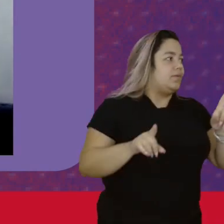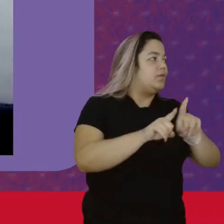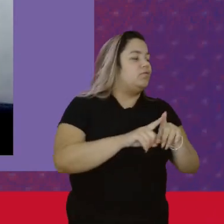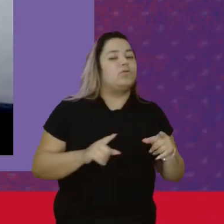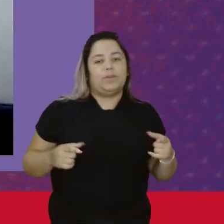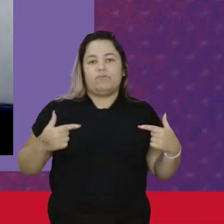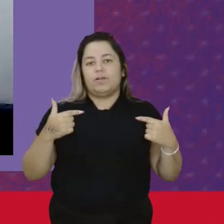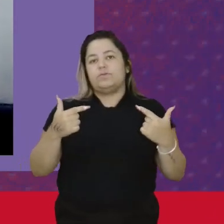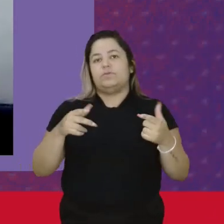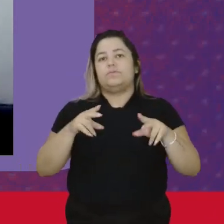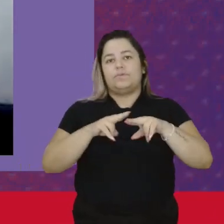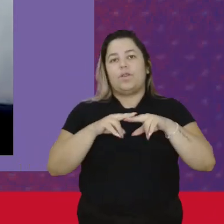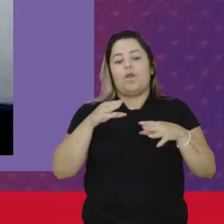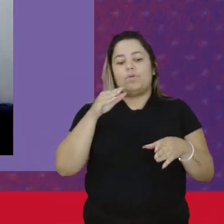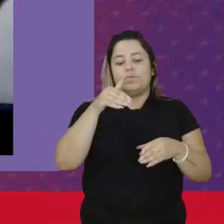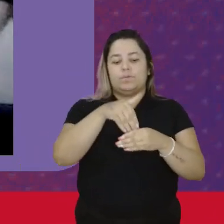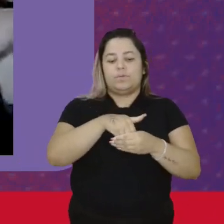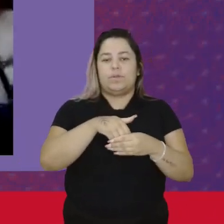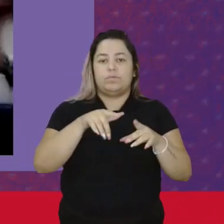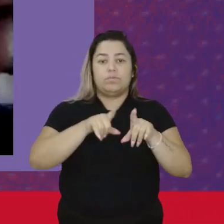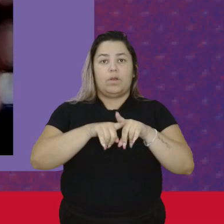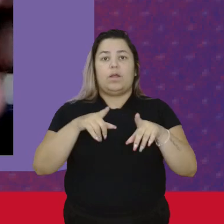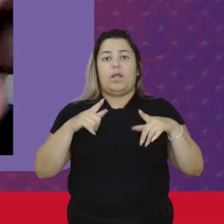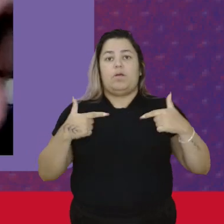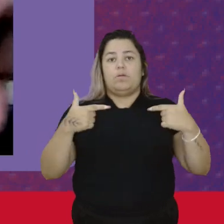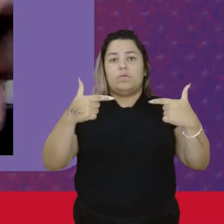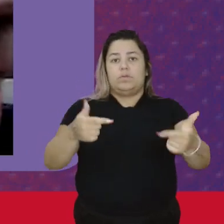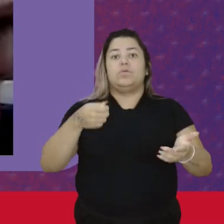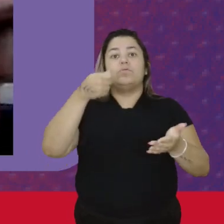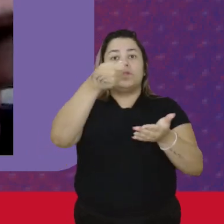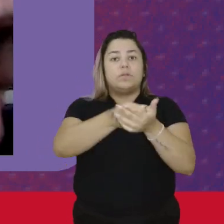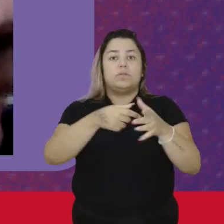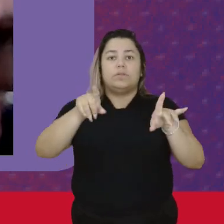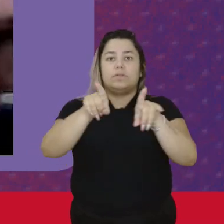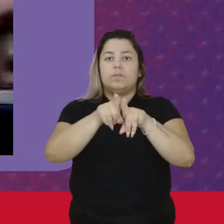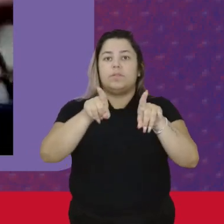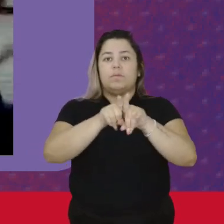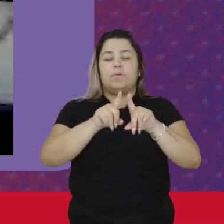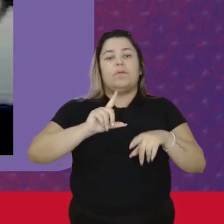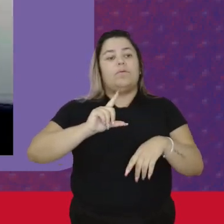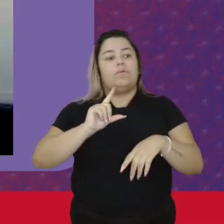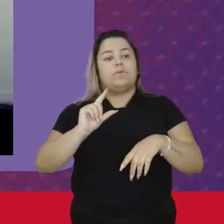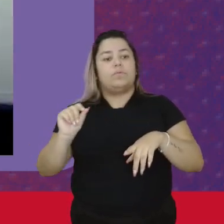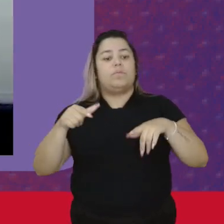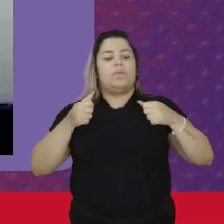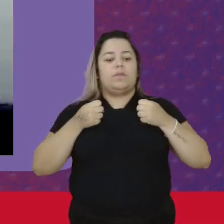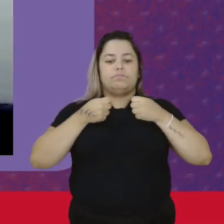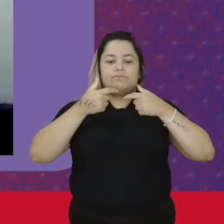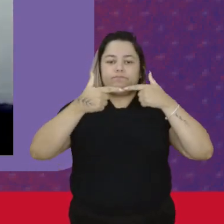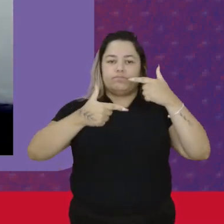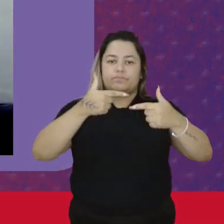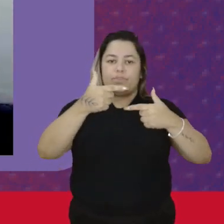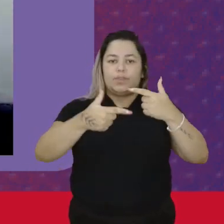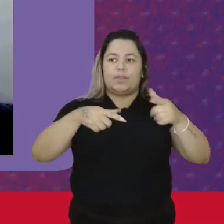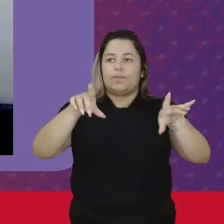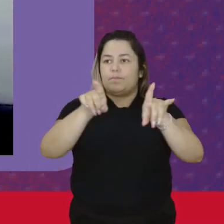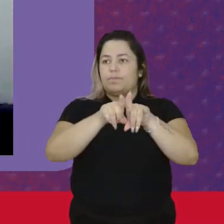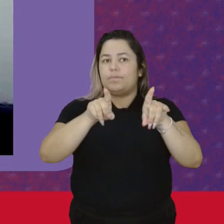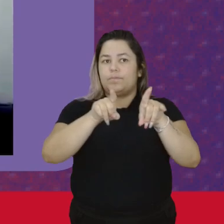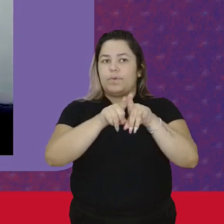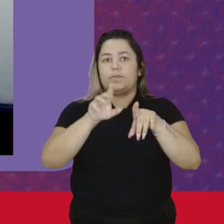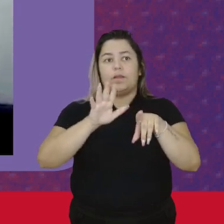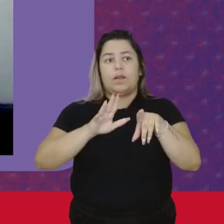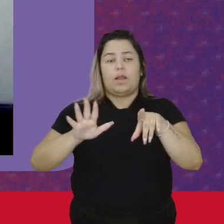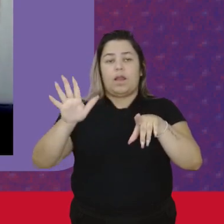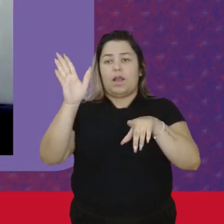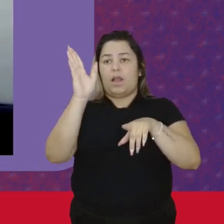das mulheres, né, pela luta pelos seus direitos, e que vão, muitas vezes, desafiar o patriarcado. Então, é